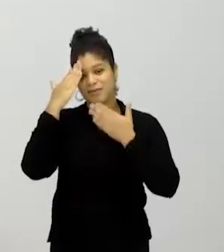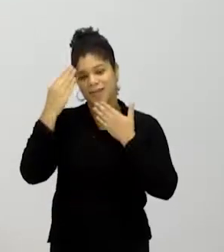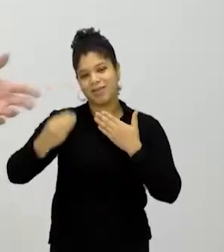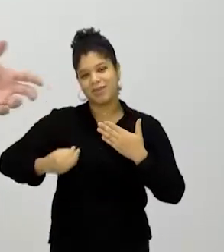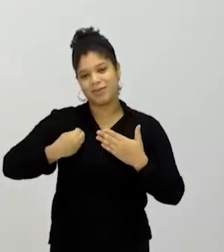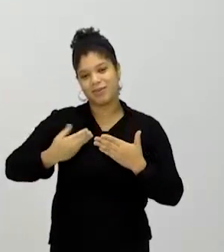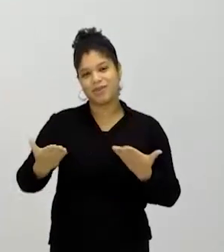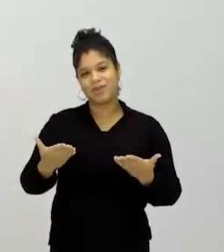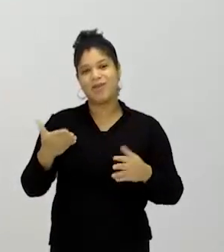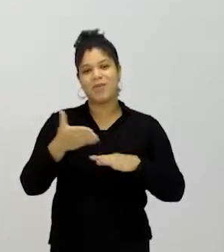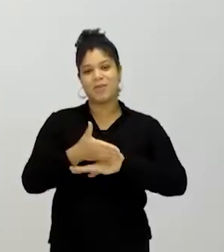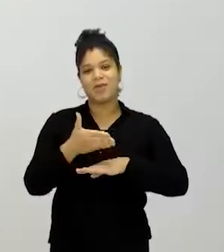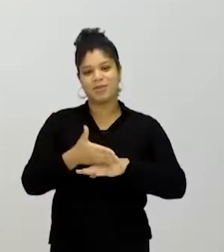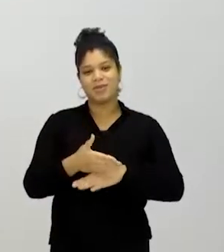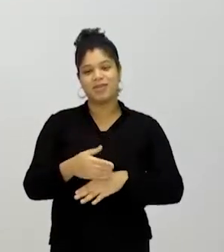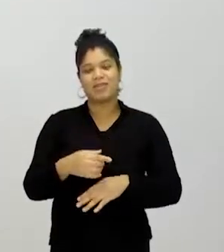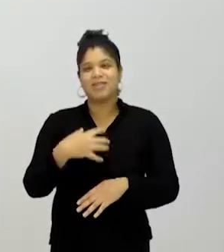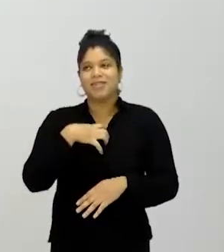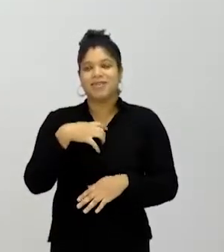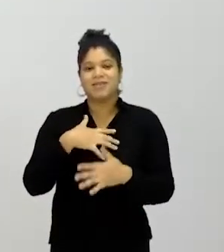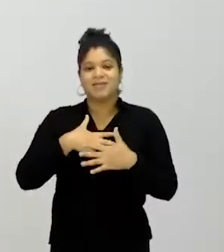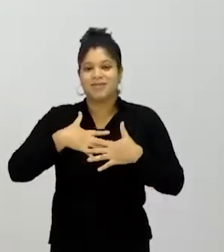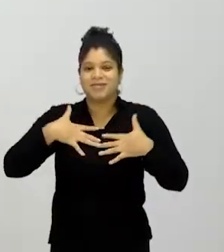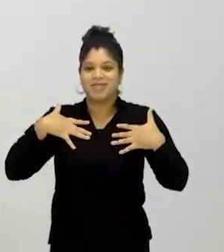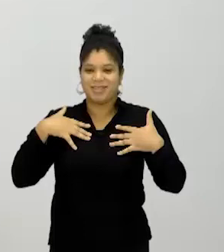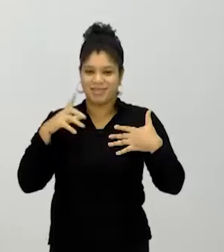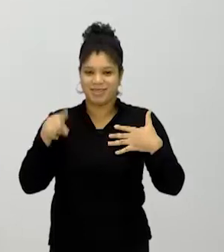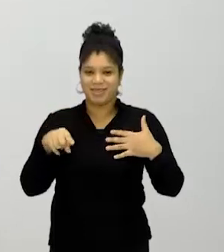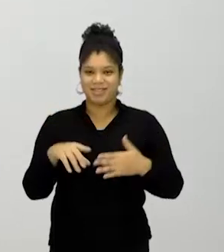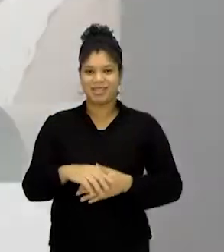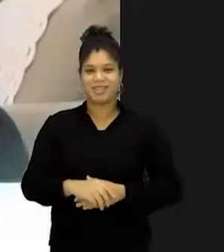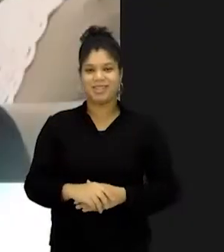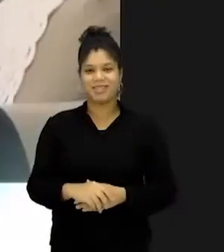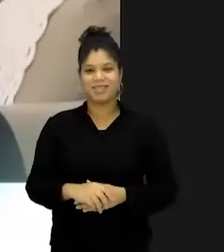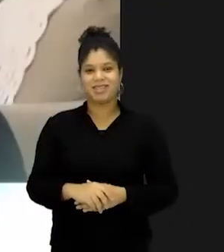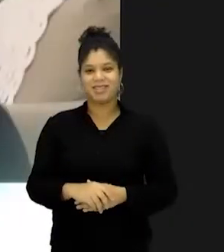pela participação. Ficamos honrados com a sua presença.